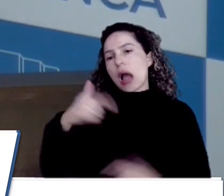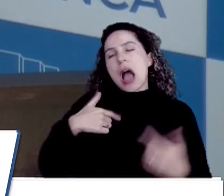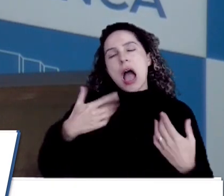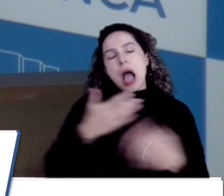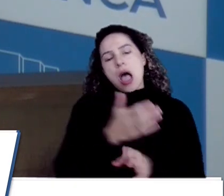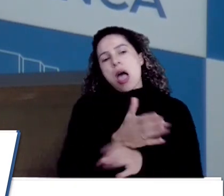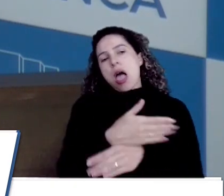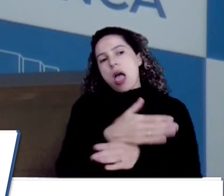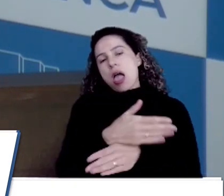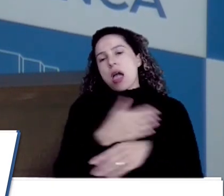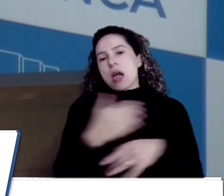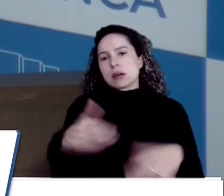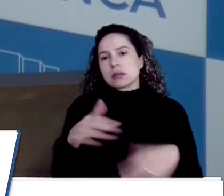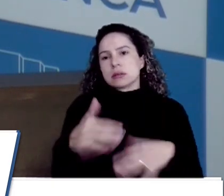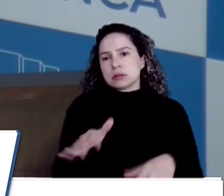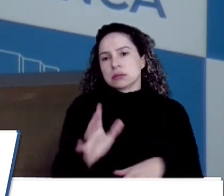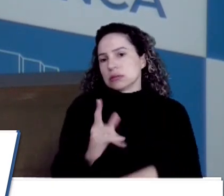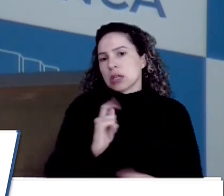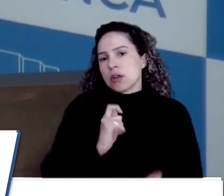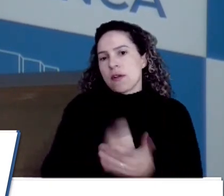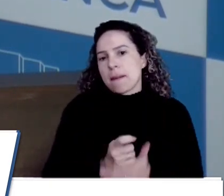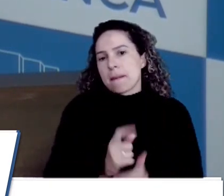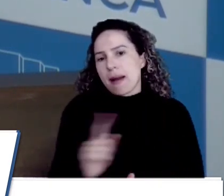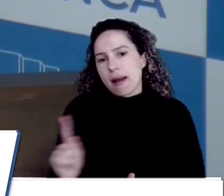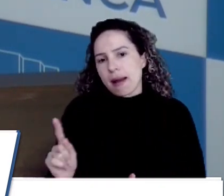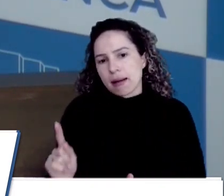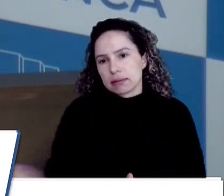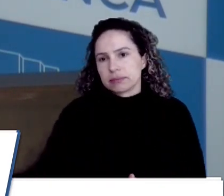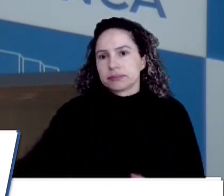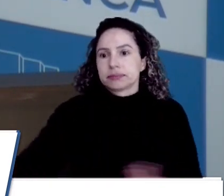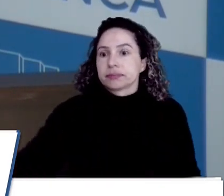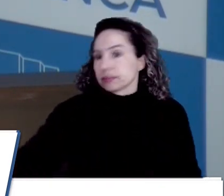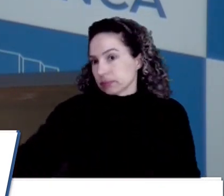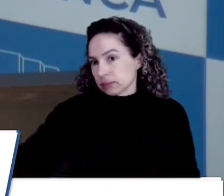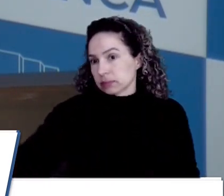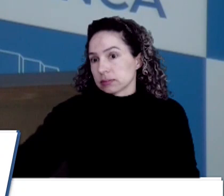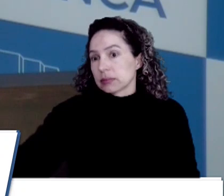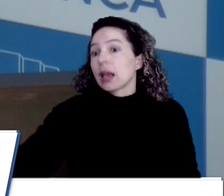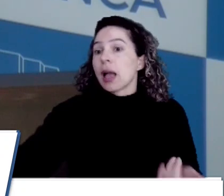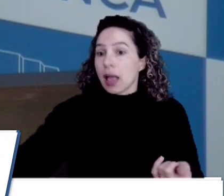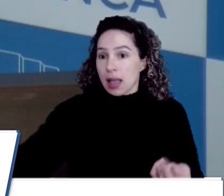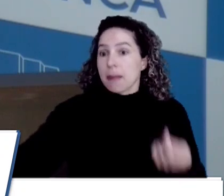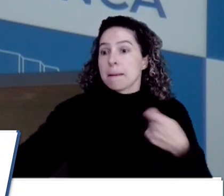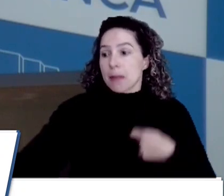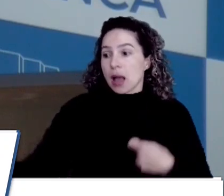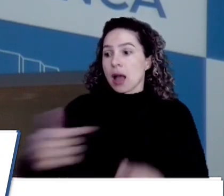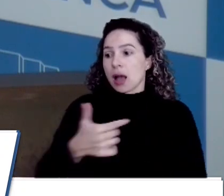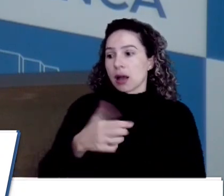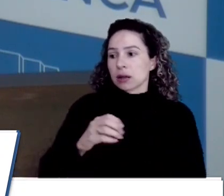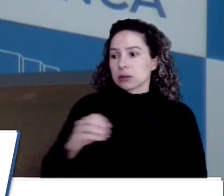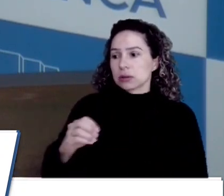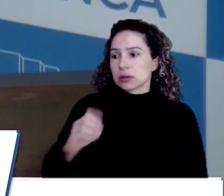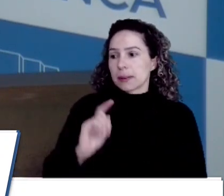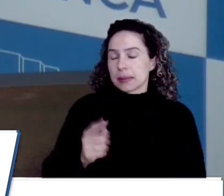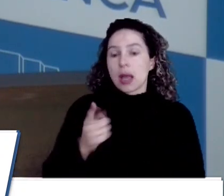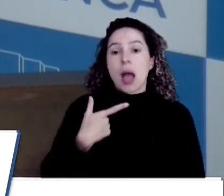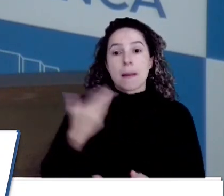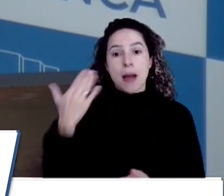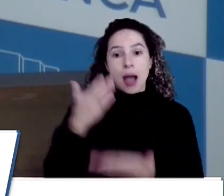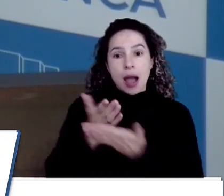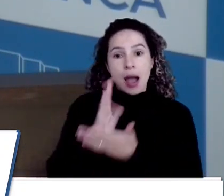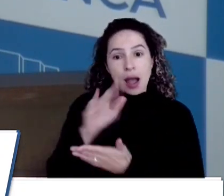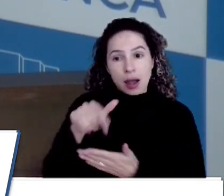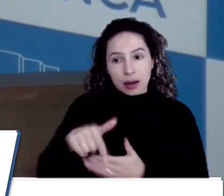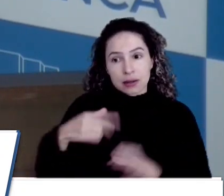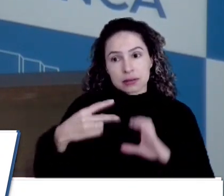negócio, né, sem pagar. Sem pagar, quer dizer, quer receber 200 mil? Quando fizeram e foi aprovado por essa Câmara, eu